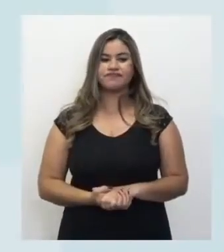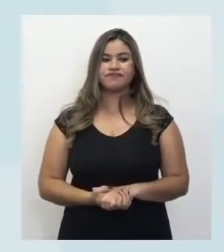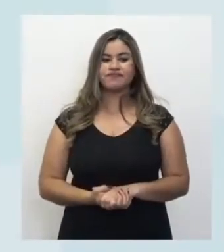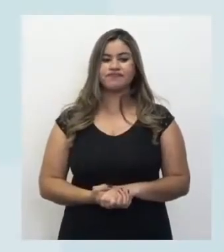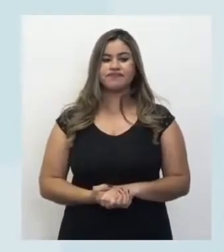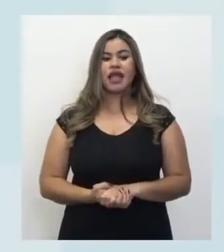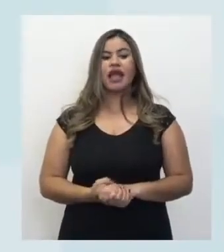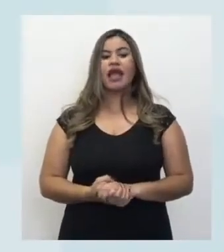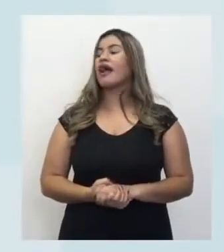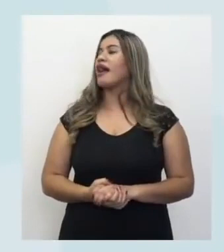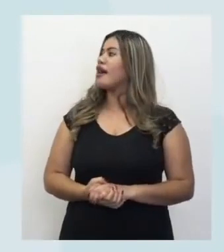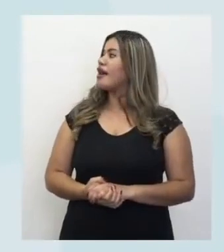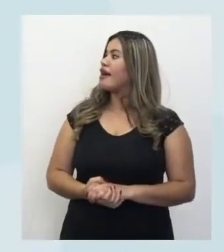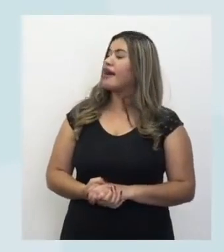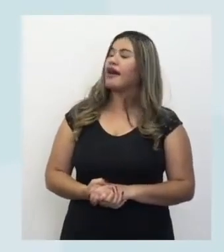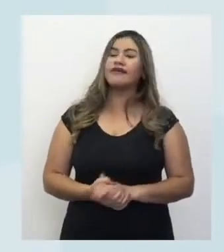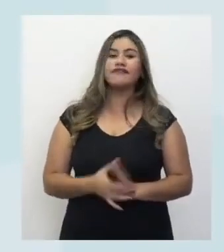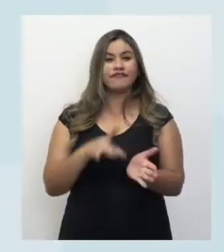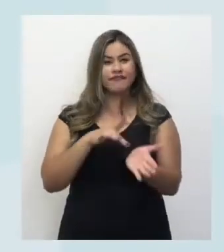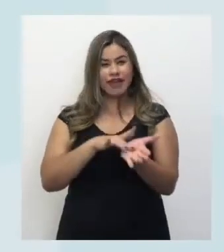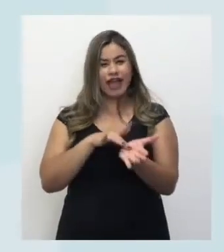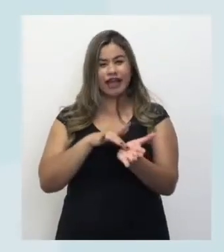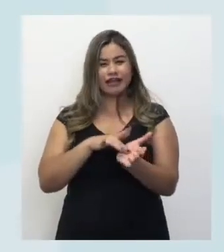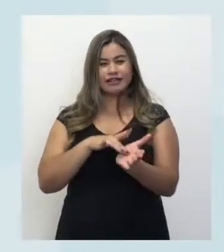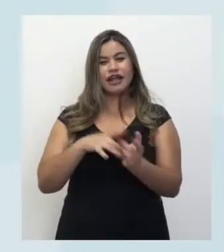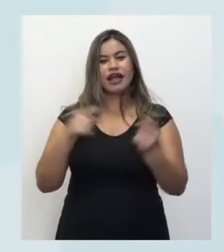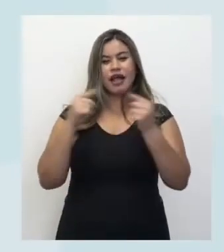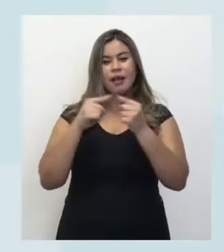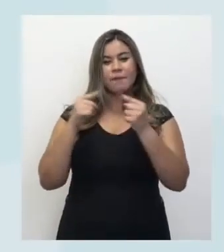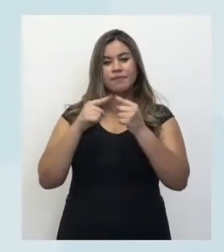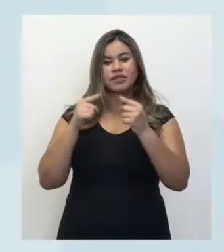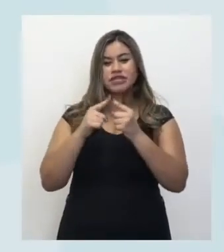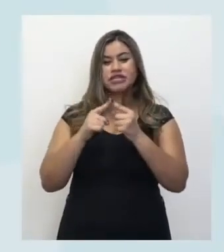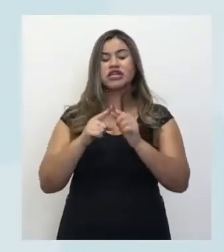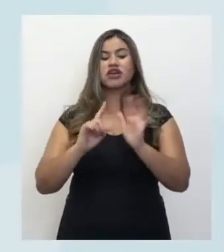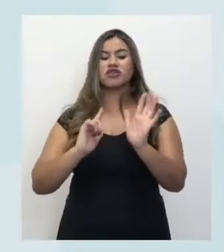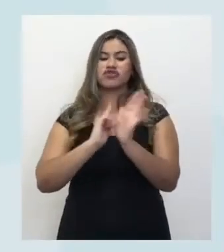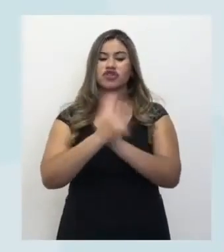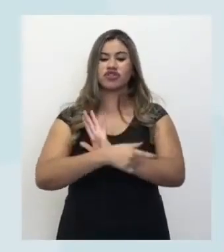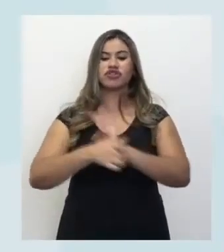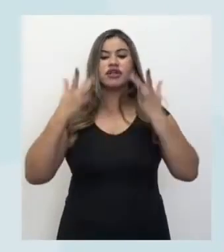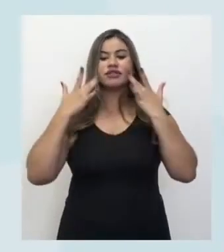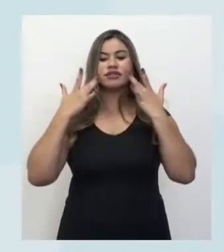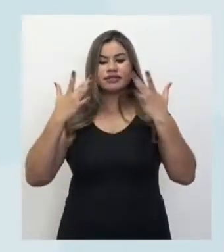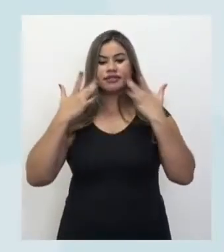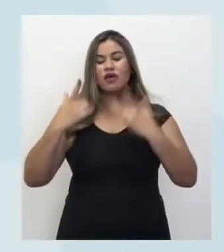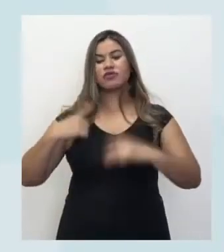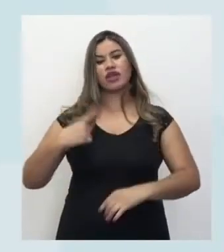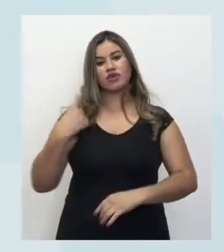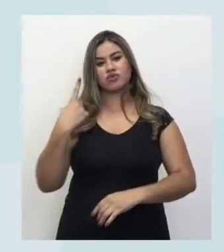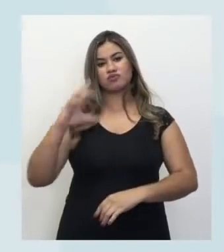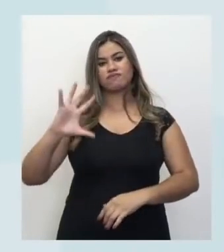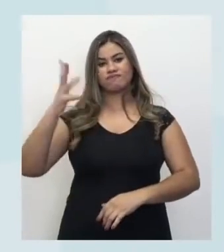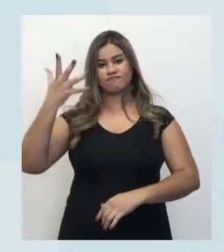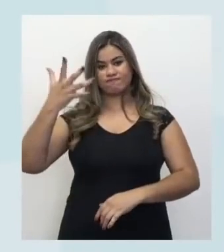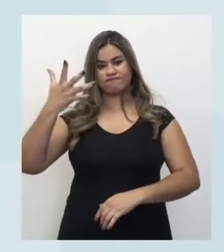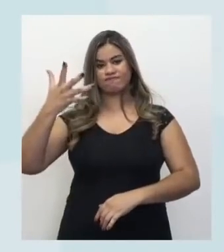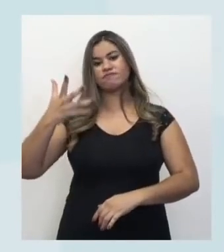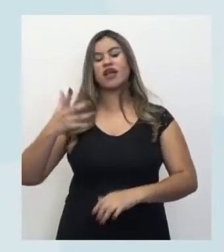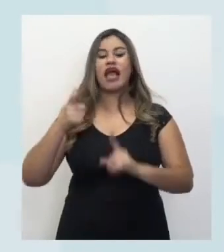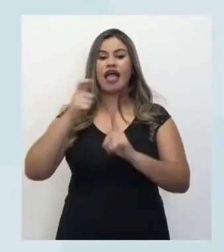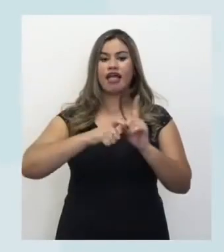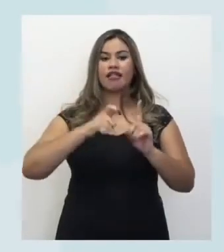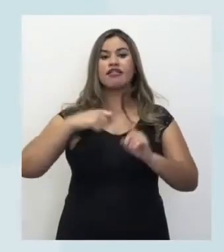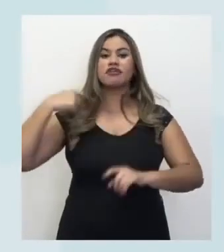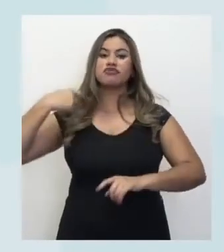Uma farsa é um gênero teatral de caráter puramente caricatural. Em geral, possui apenas um ato, enredo curto e poucos atores,